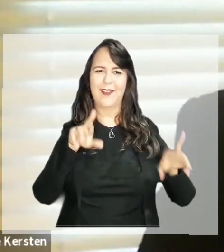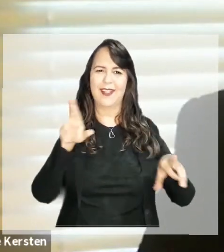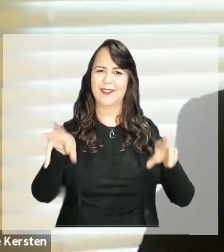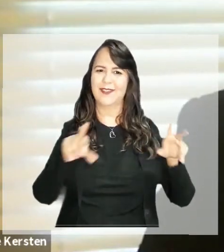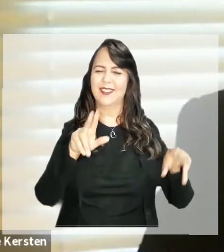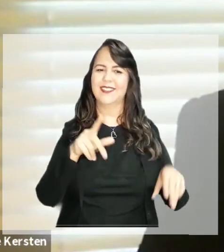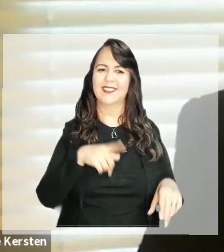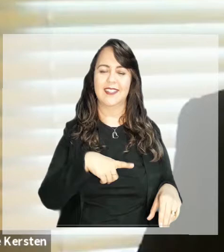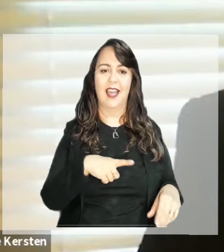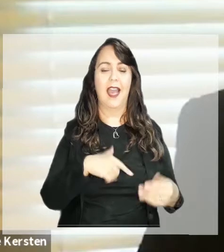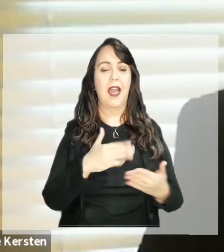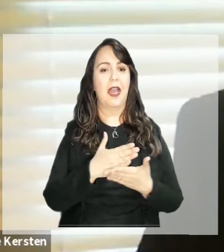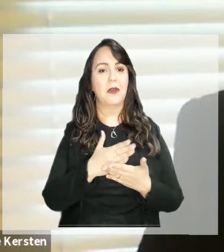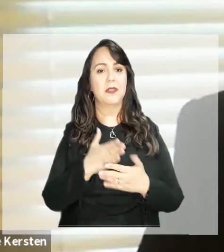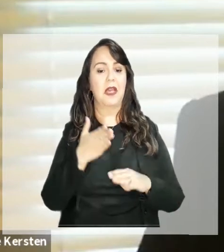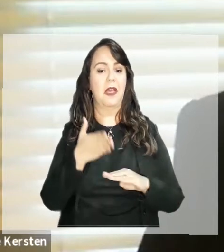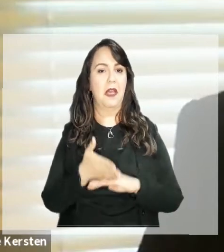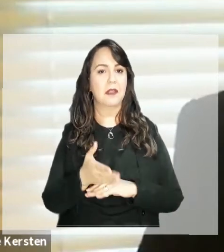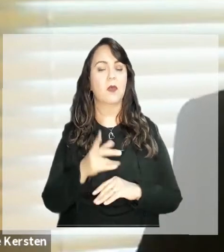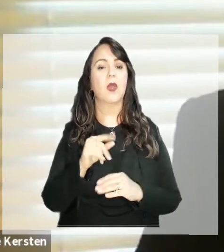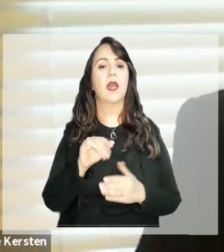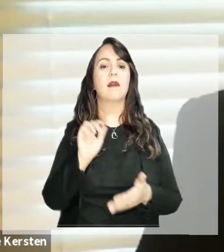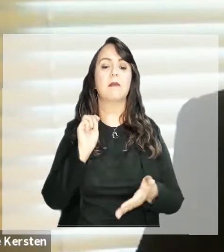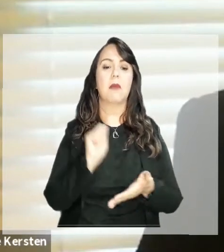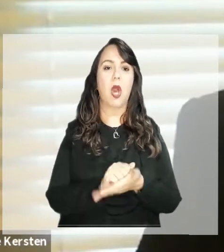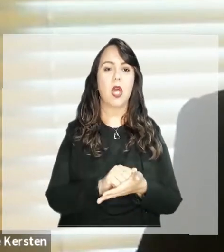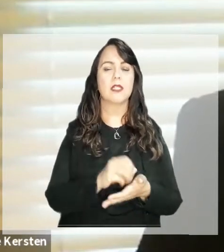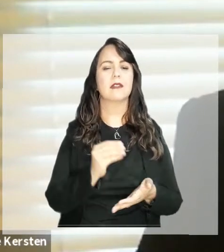postar um dos nossos